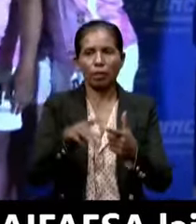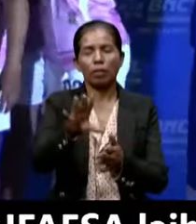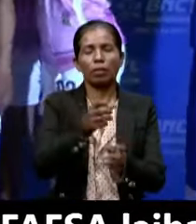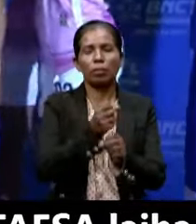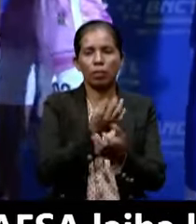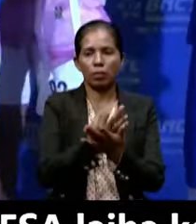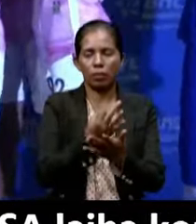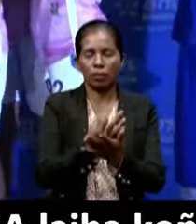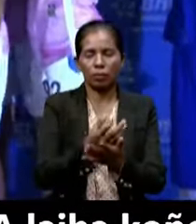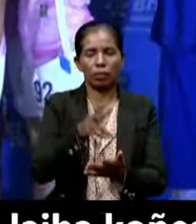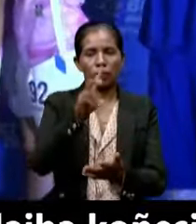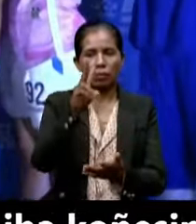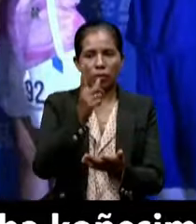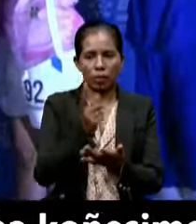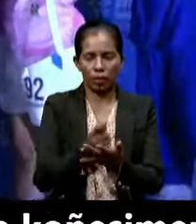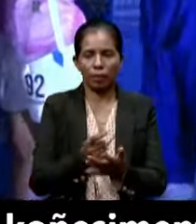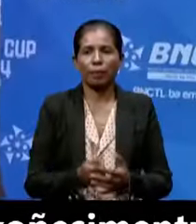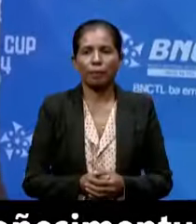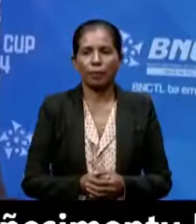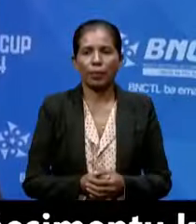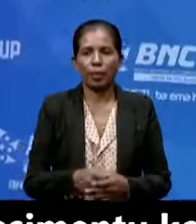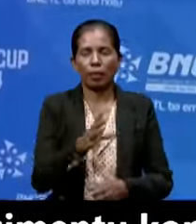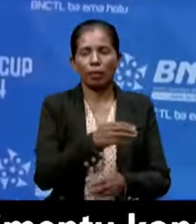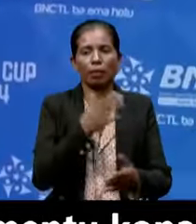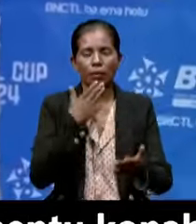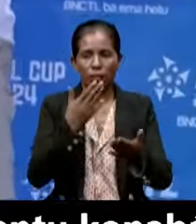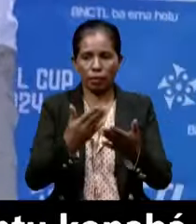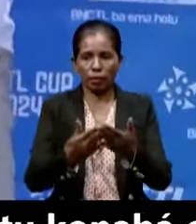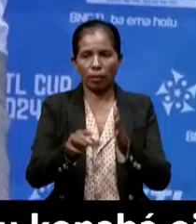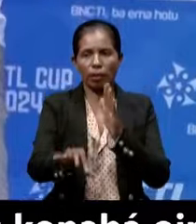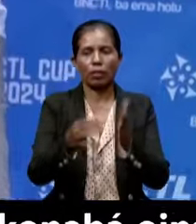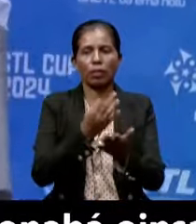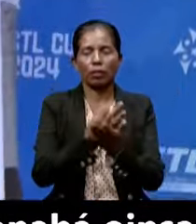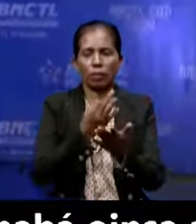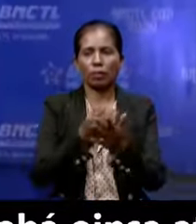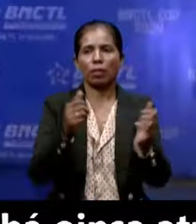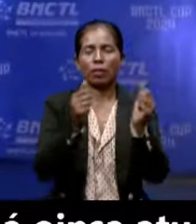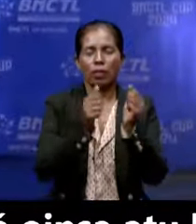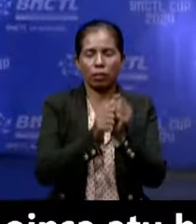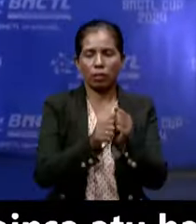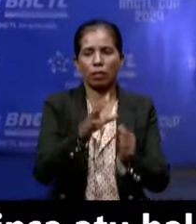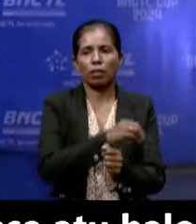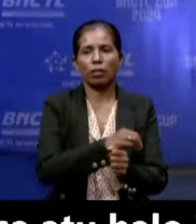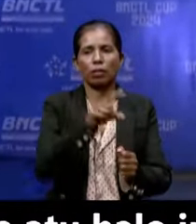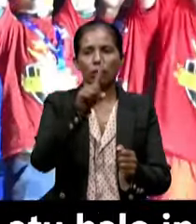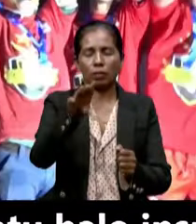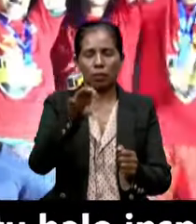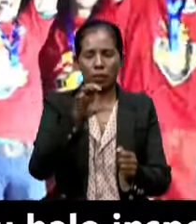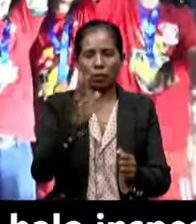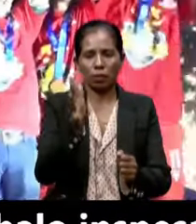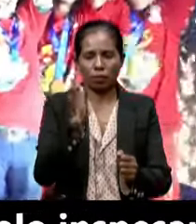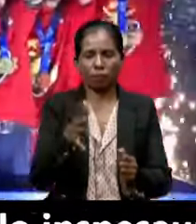si Osan Rihun Rua. Ba top score no the best goalkeeper retan Osan ho Montante dólar americano atus Rua